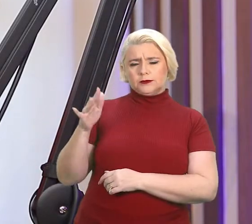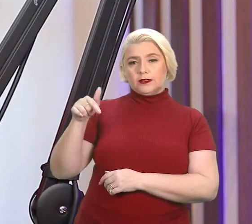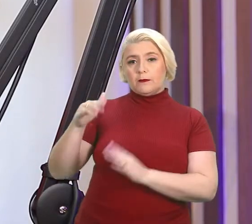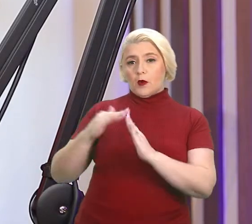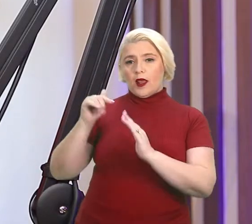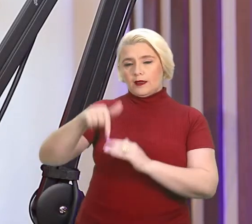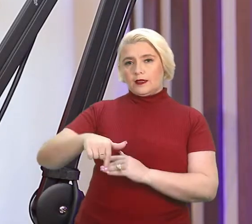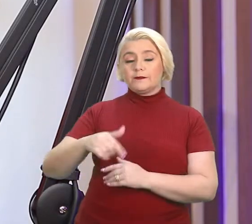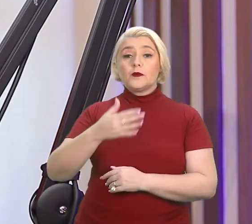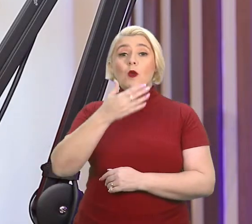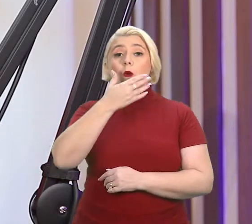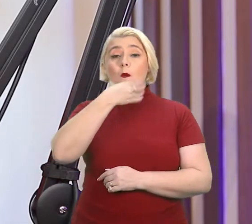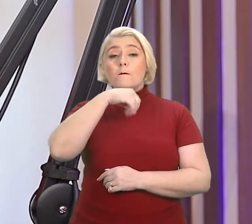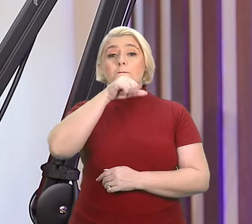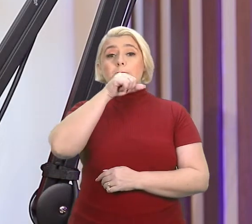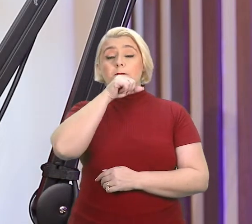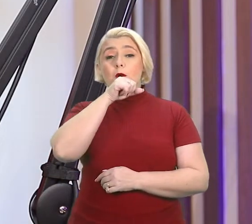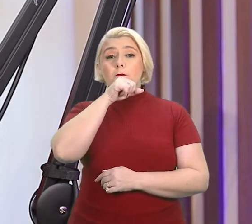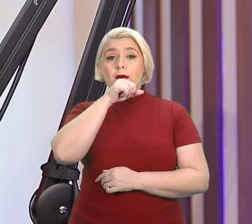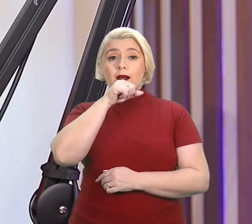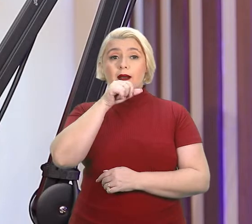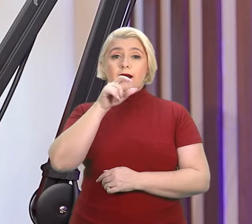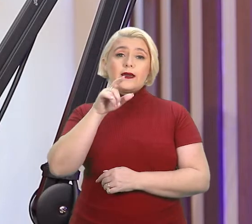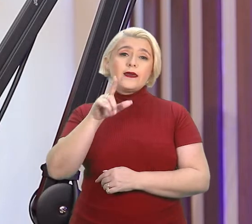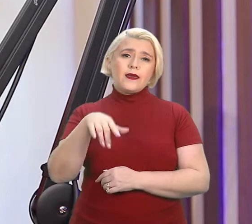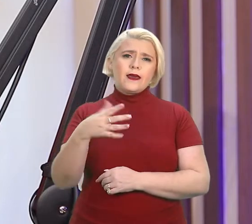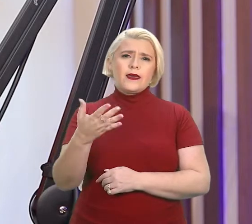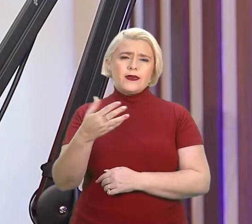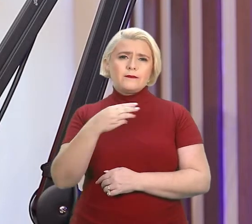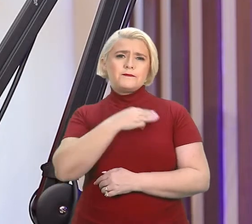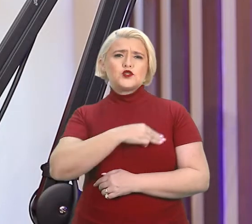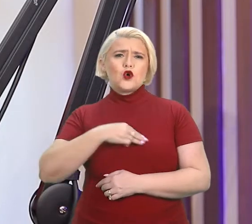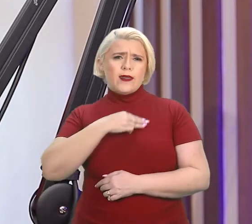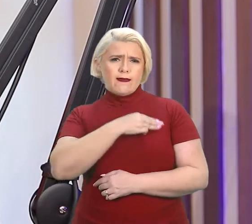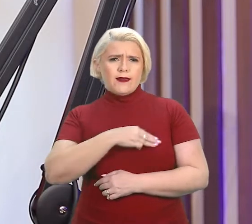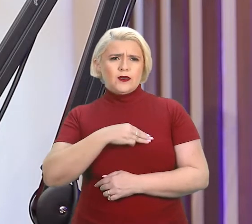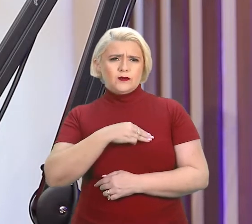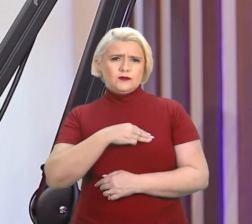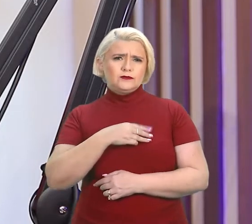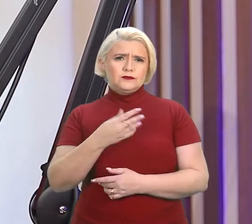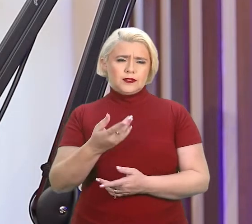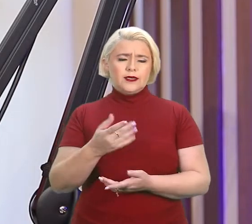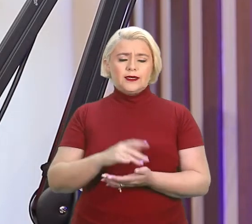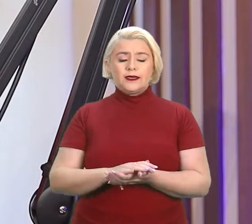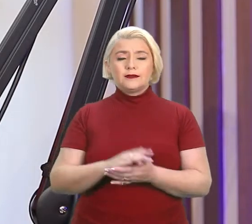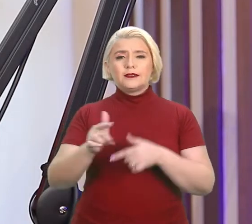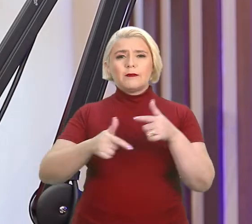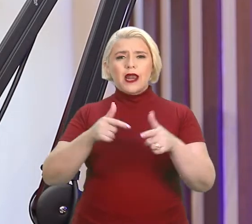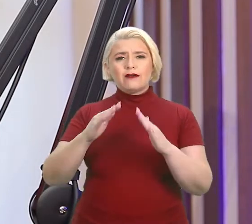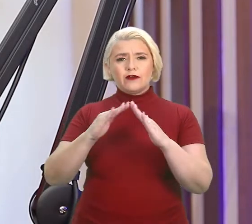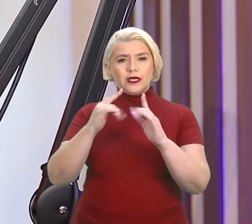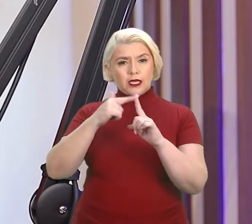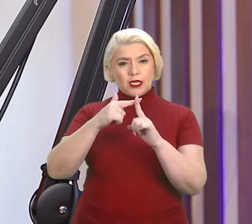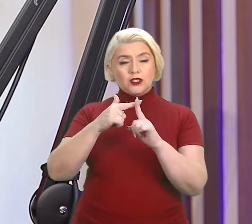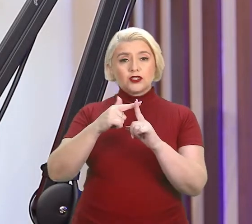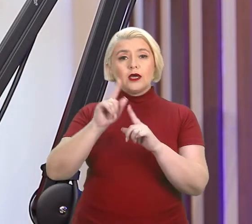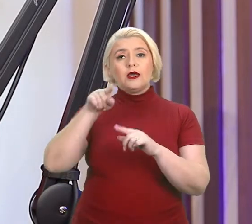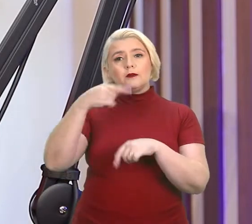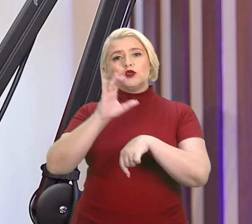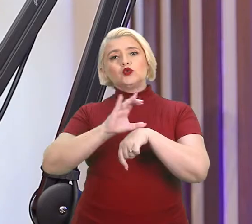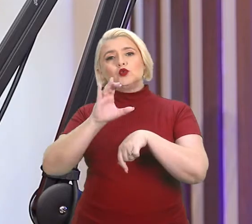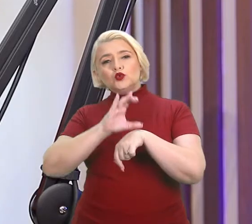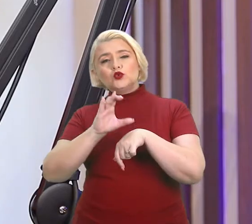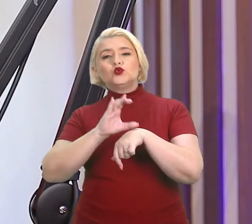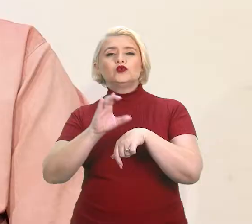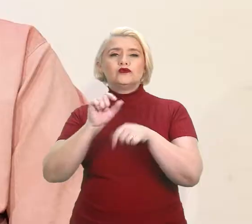pai era missionário. Uhum. Ele era presbítero na época e depois ele fez um curso e aí começou a